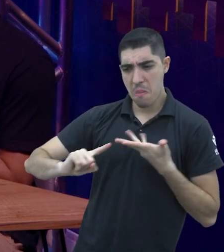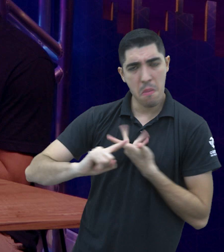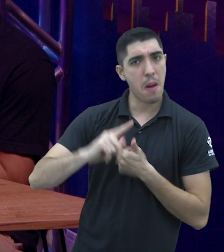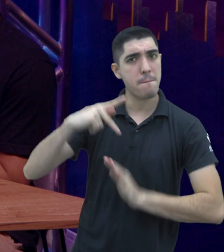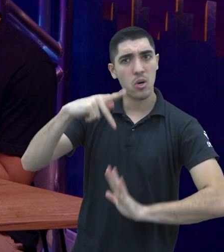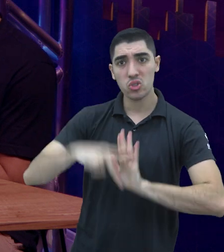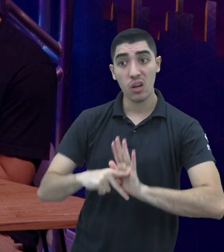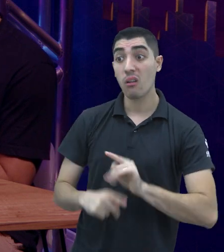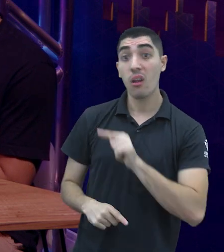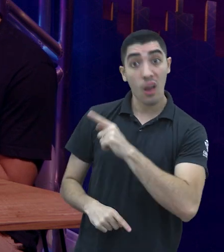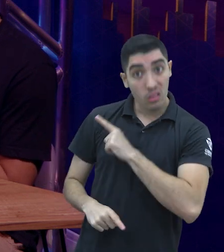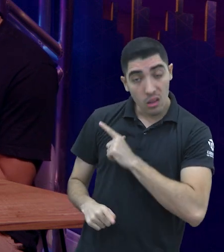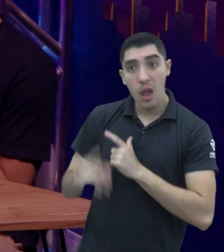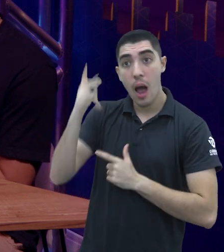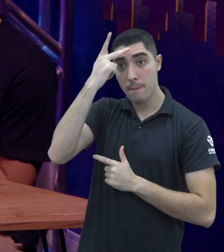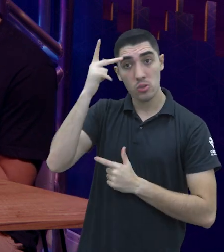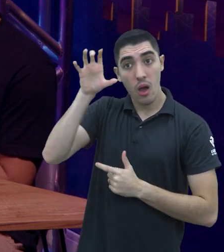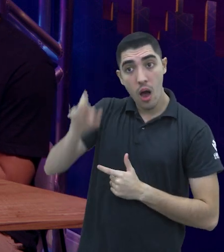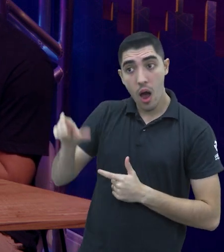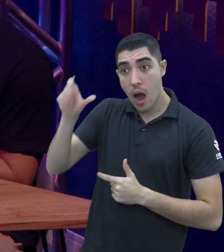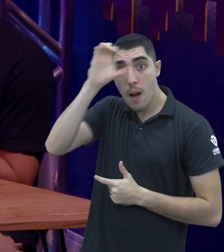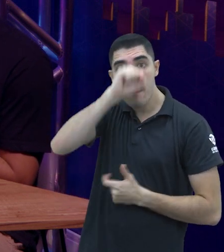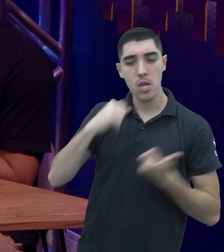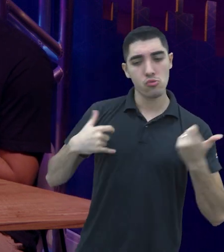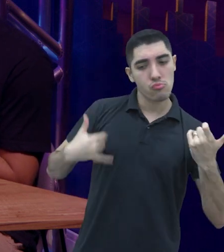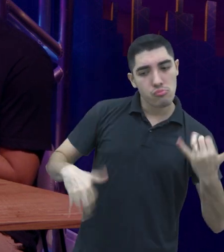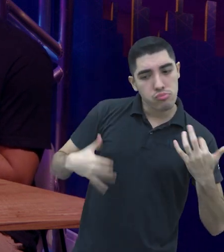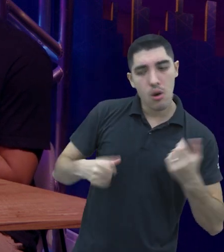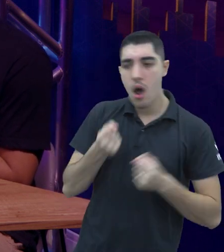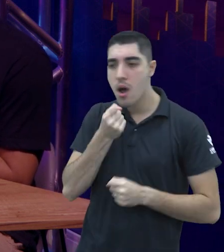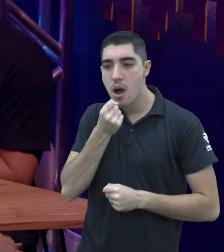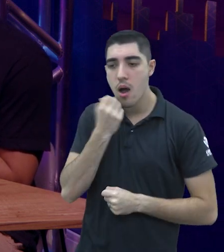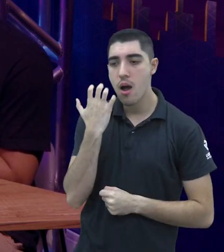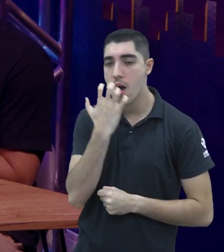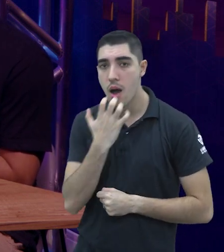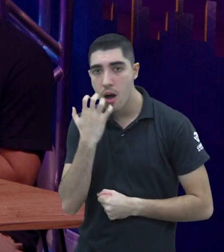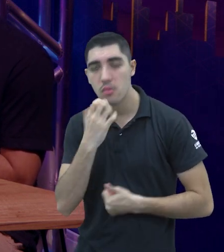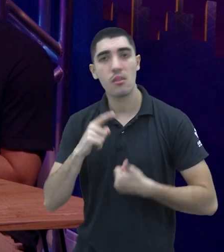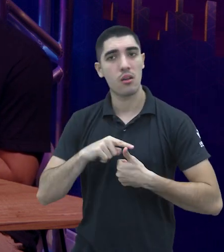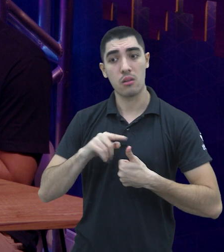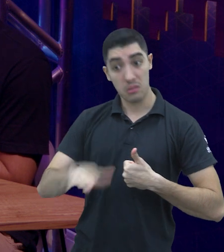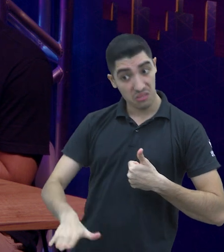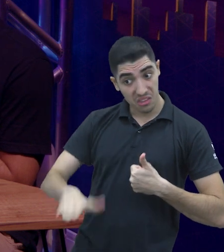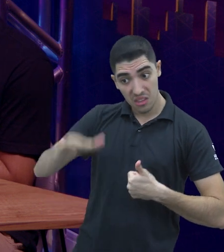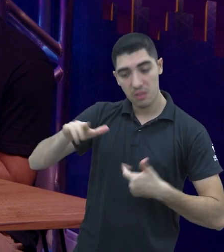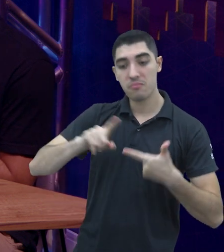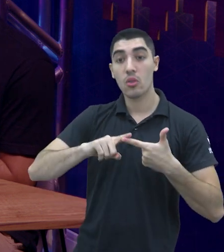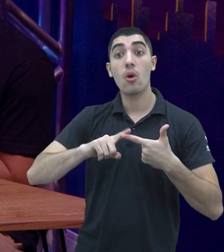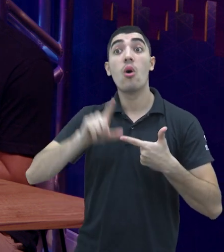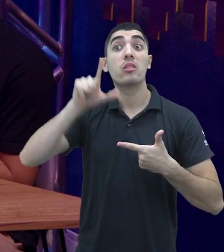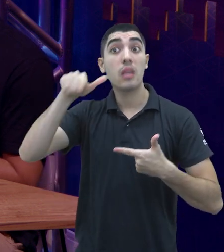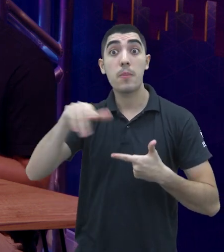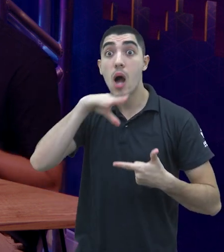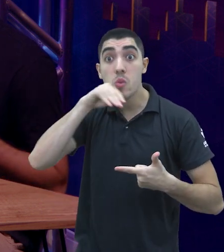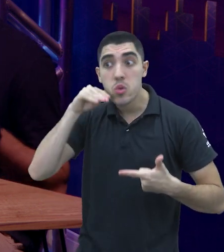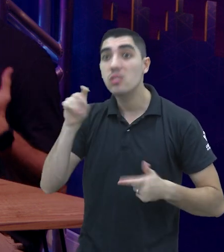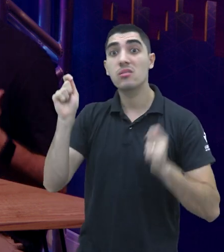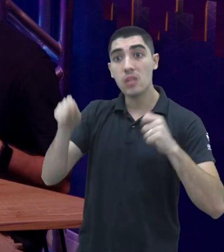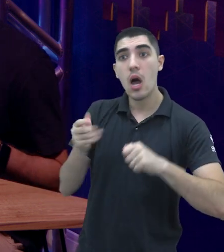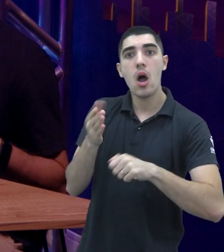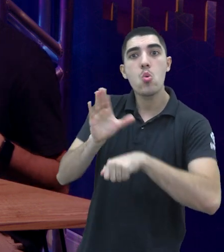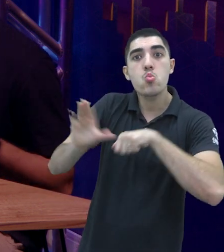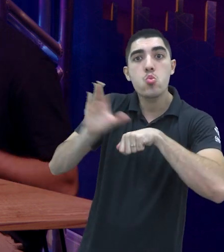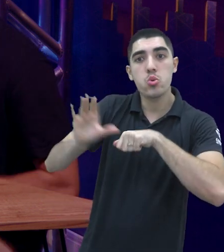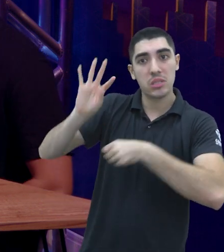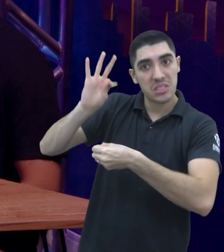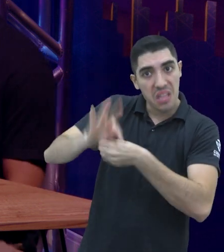Fundas acaba formando muitos músicos desde criança, ou quando ela fica adolescente já encaminha para um curso técnico, tem